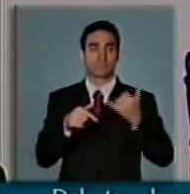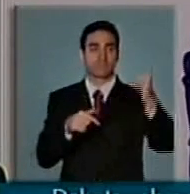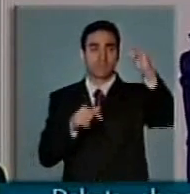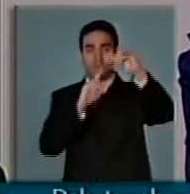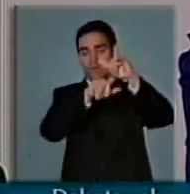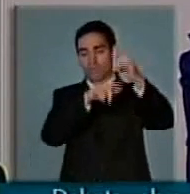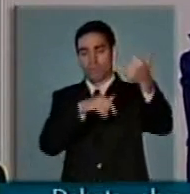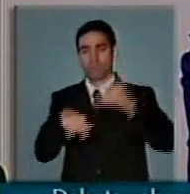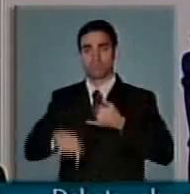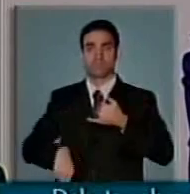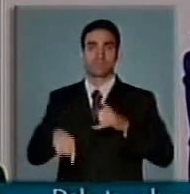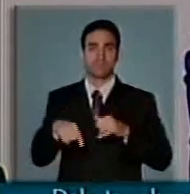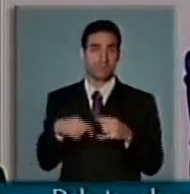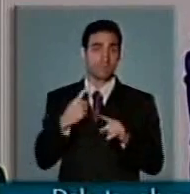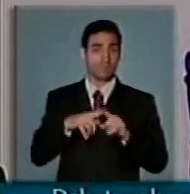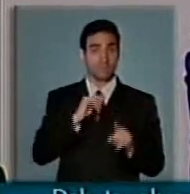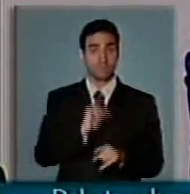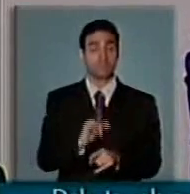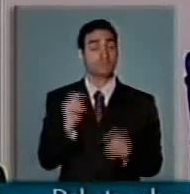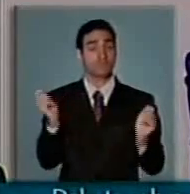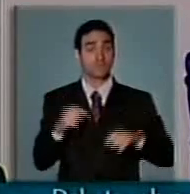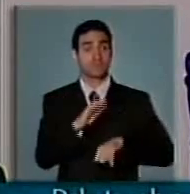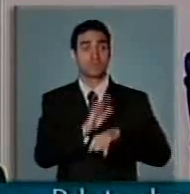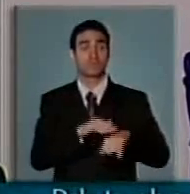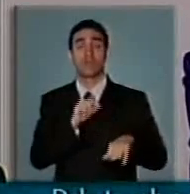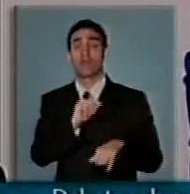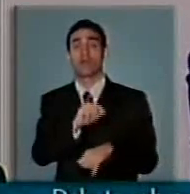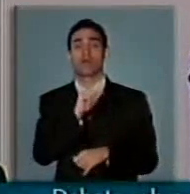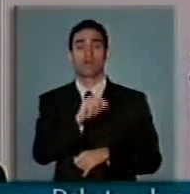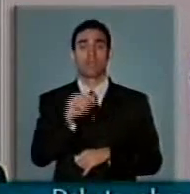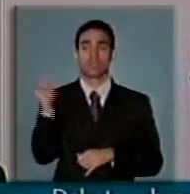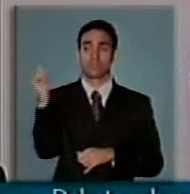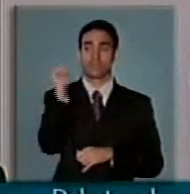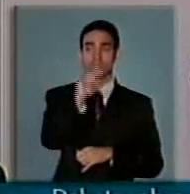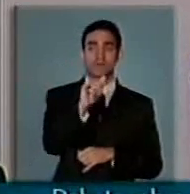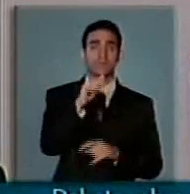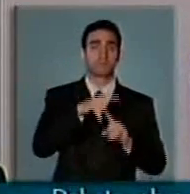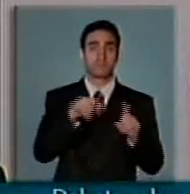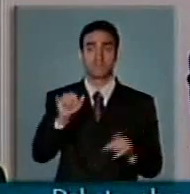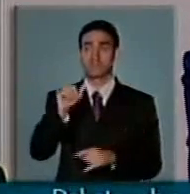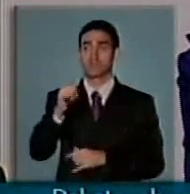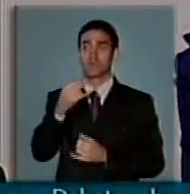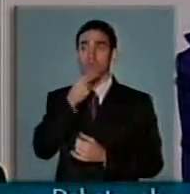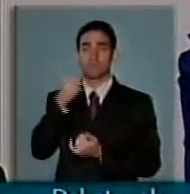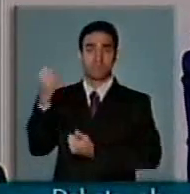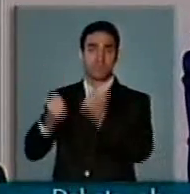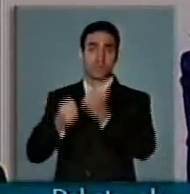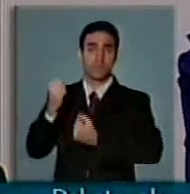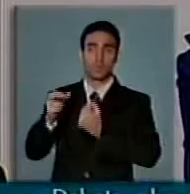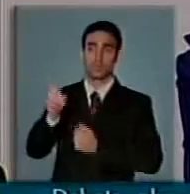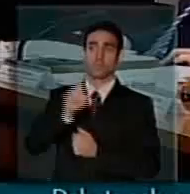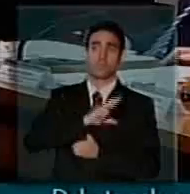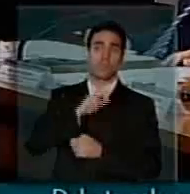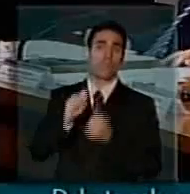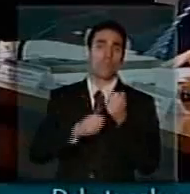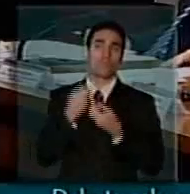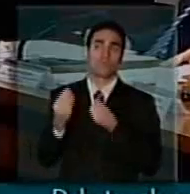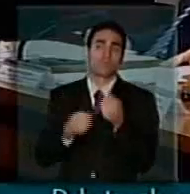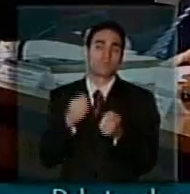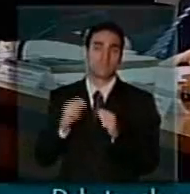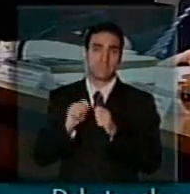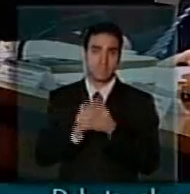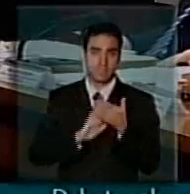até chamar a aeronave, mas se ele não obtiver a resposta do piloto, ele não tem o que fazer. Nesse caso de comunicação